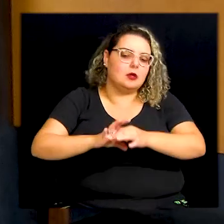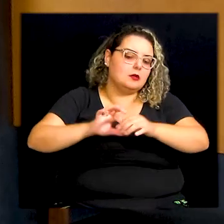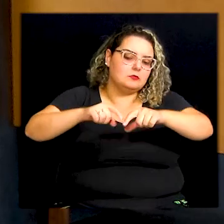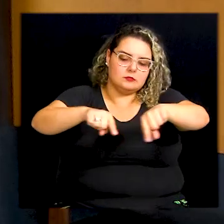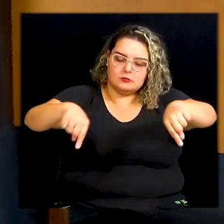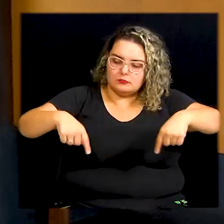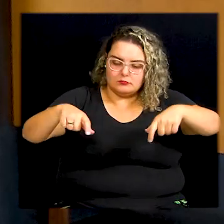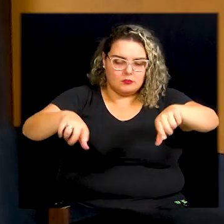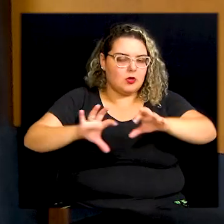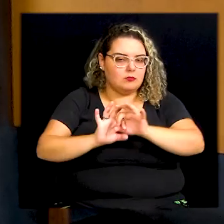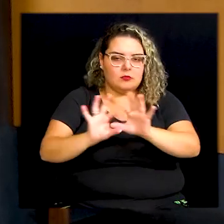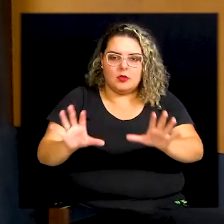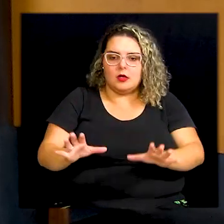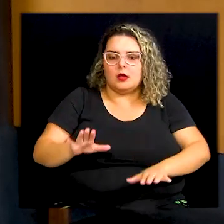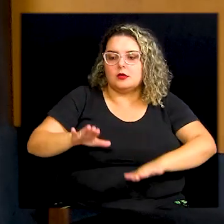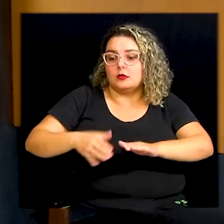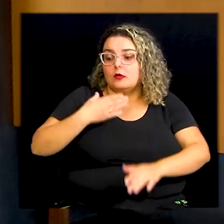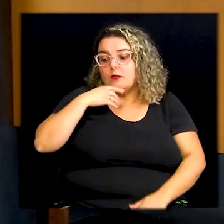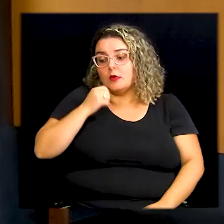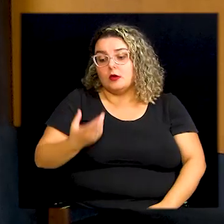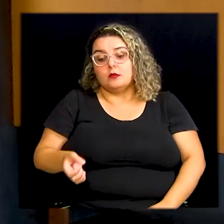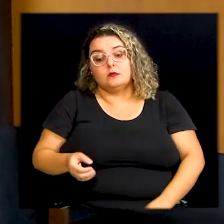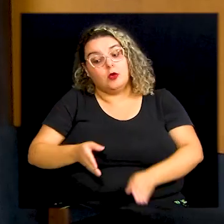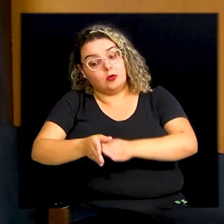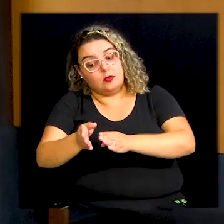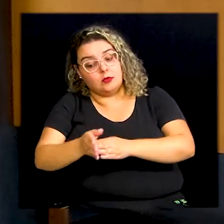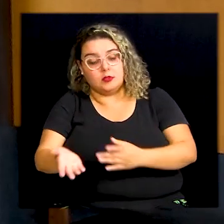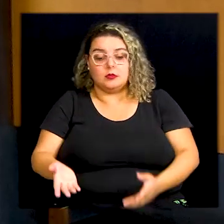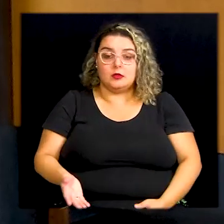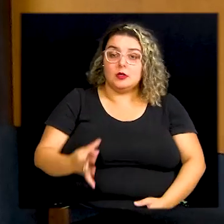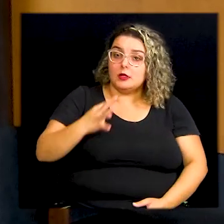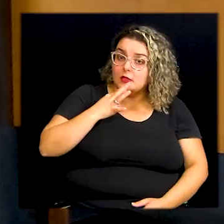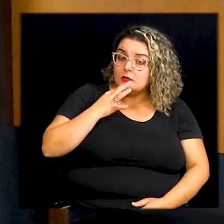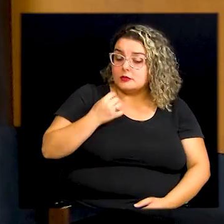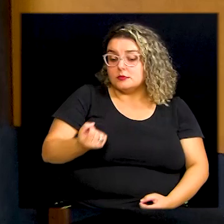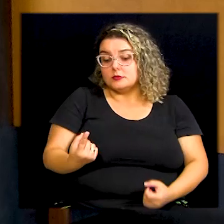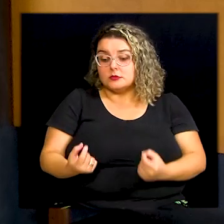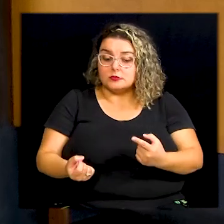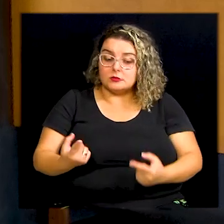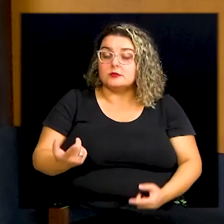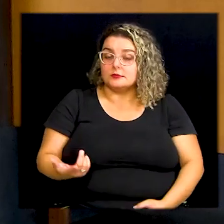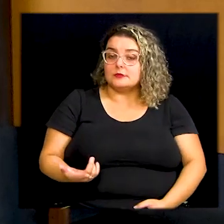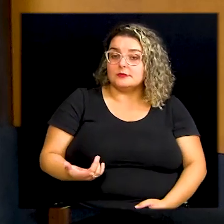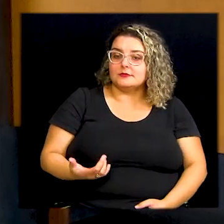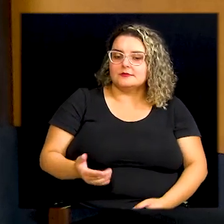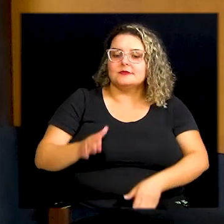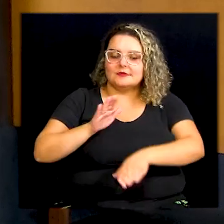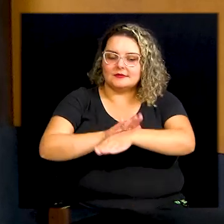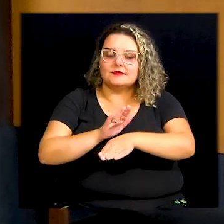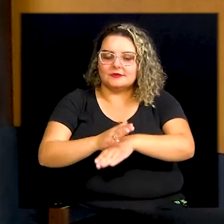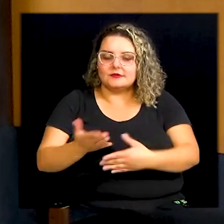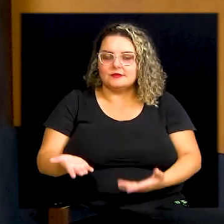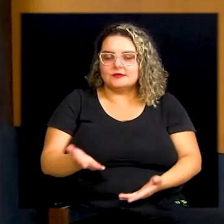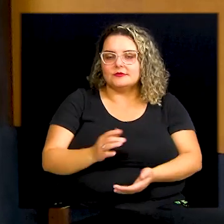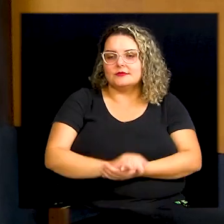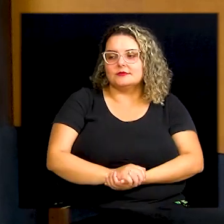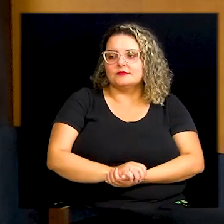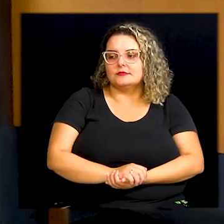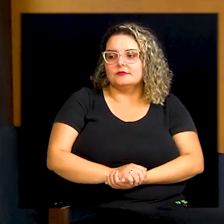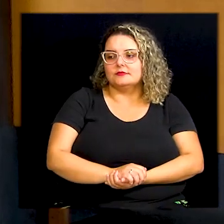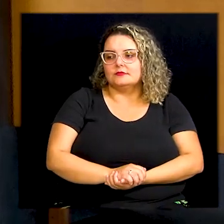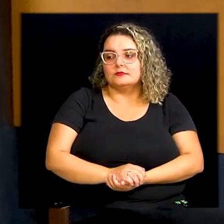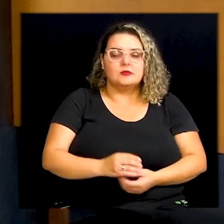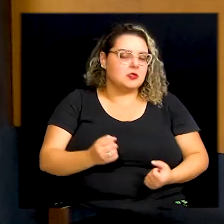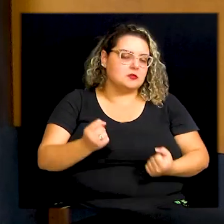deixavam à vontade. Às vezes meu pai me dava um toque aqui ou ali, ele conhecia alguns caras também que ajudou bastante, mas